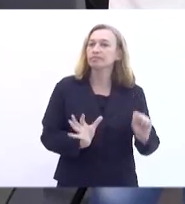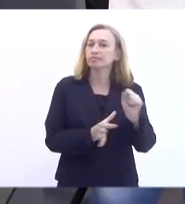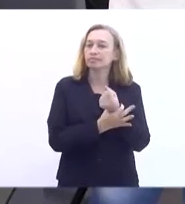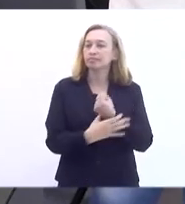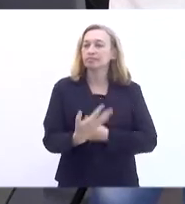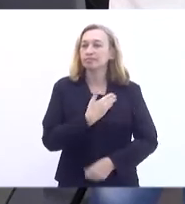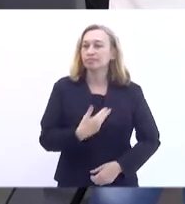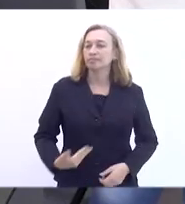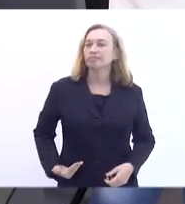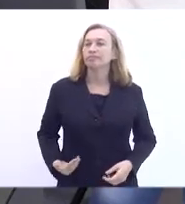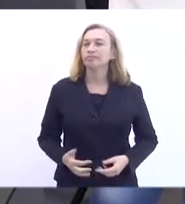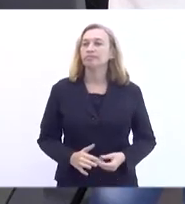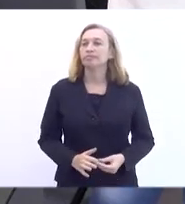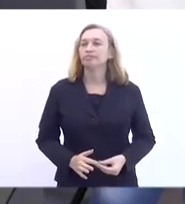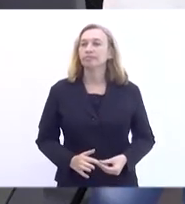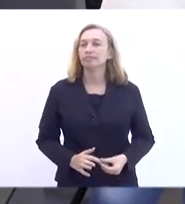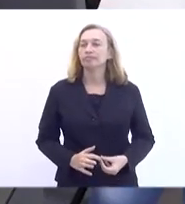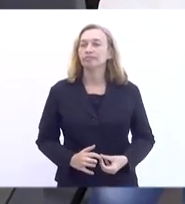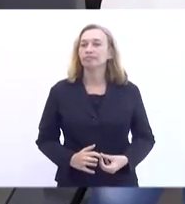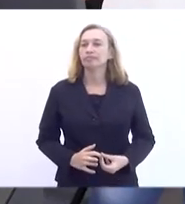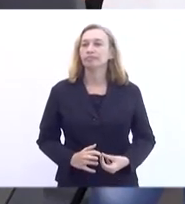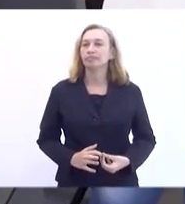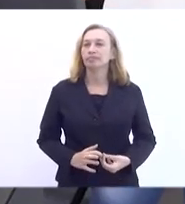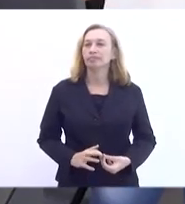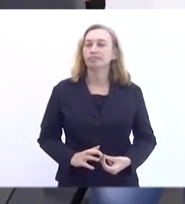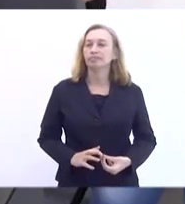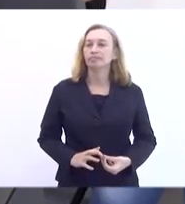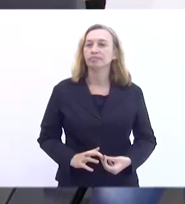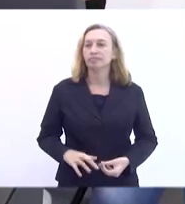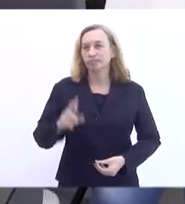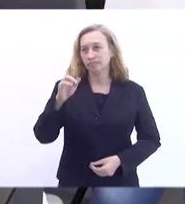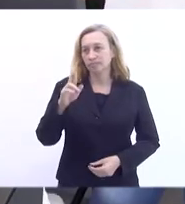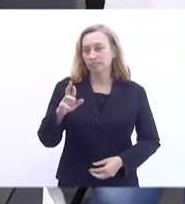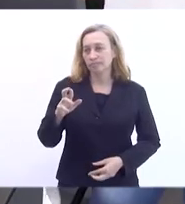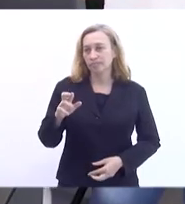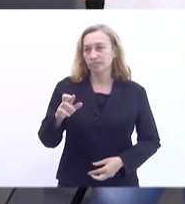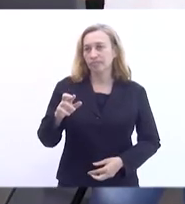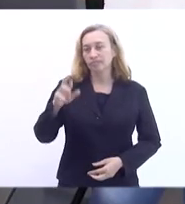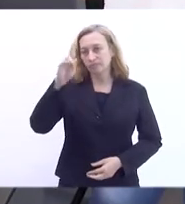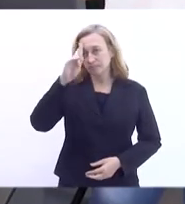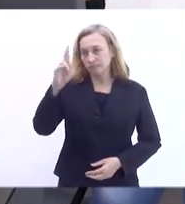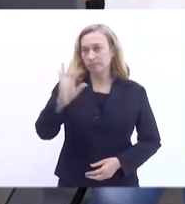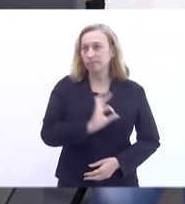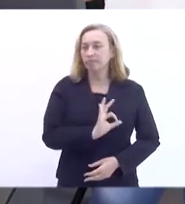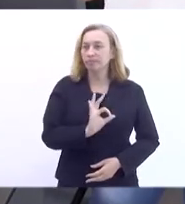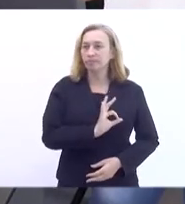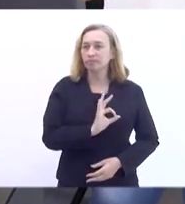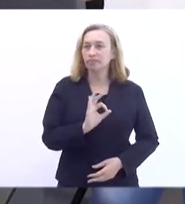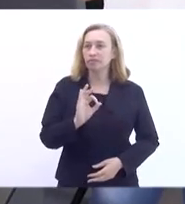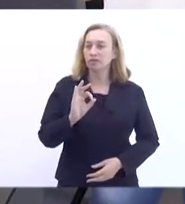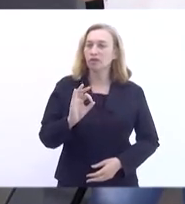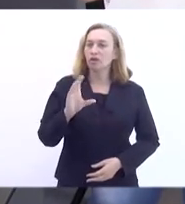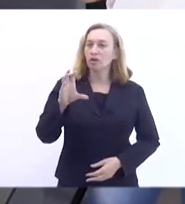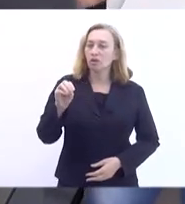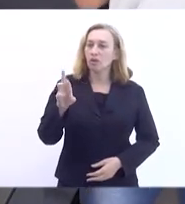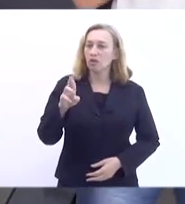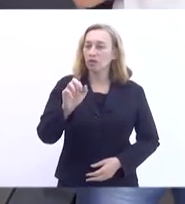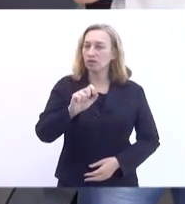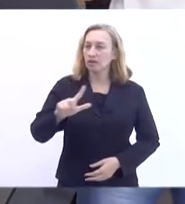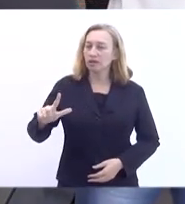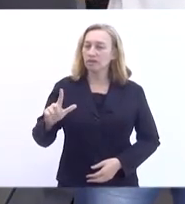nacionalmente ao meu comandante é Deputado Estadual Coronel Salema na qual tive a honra